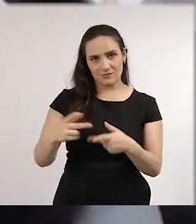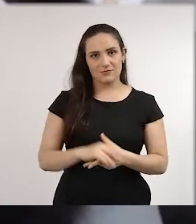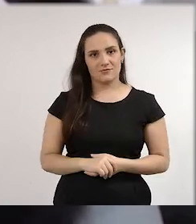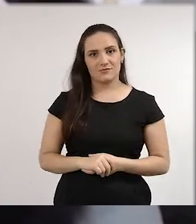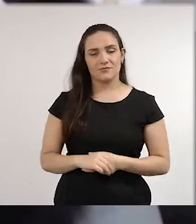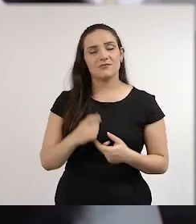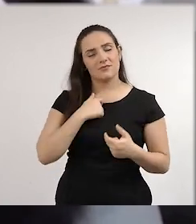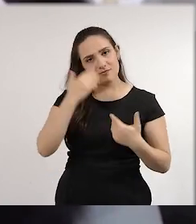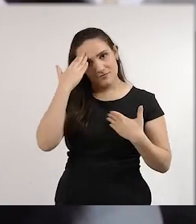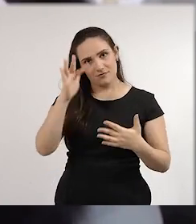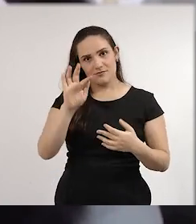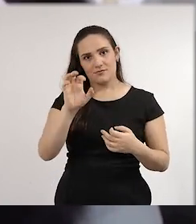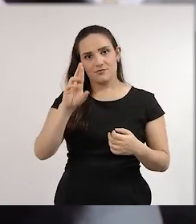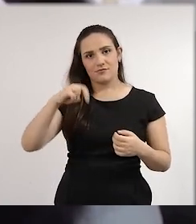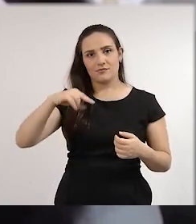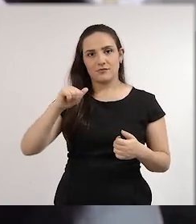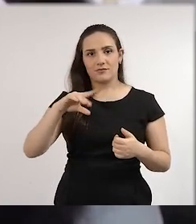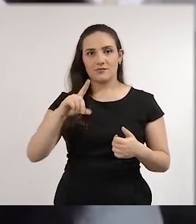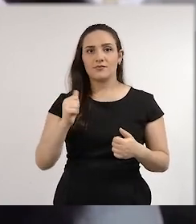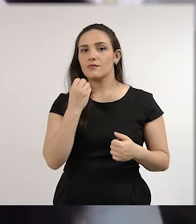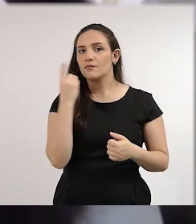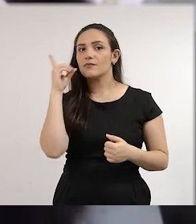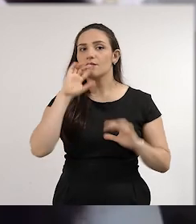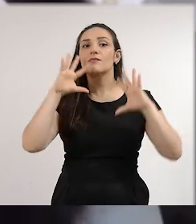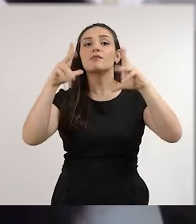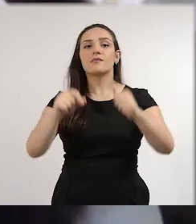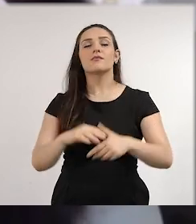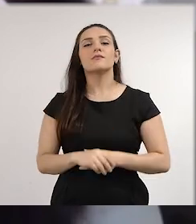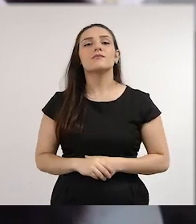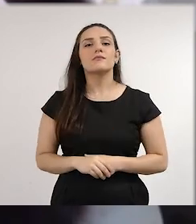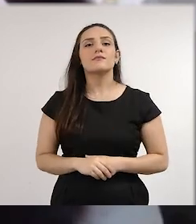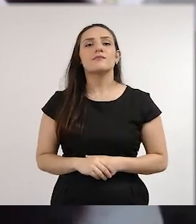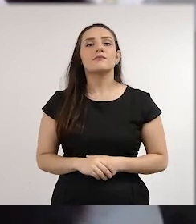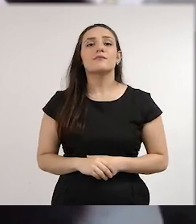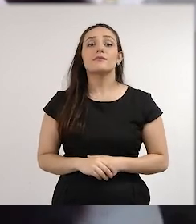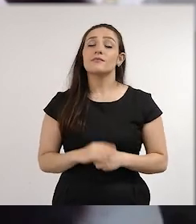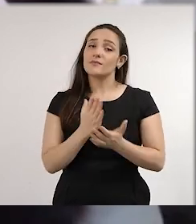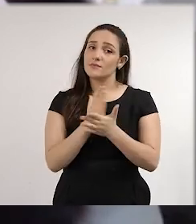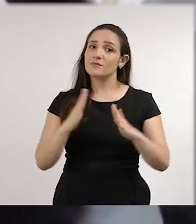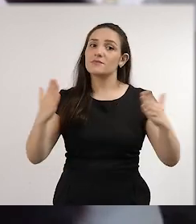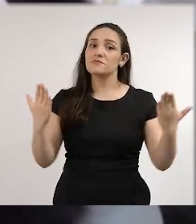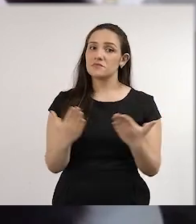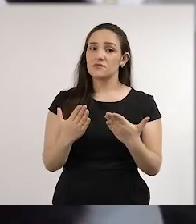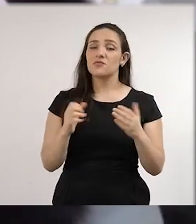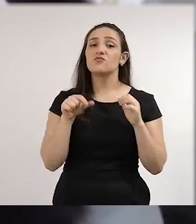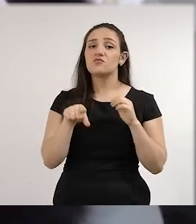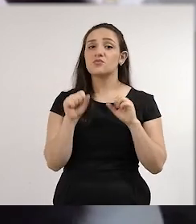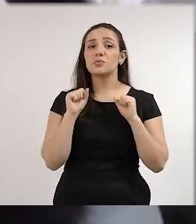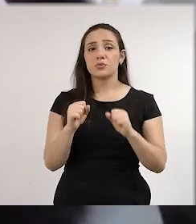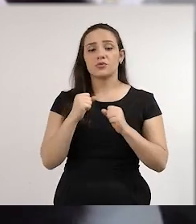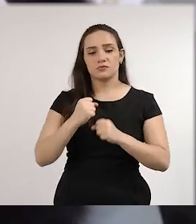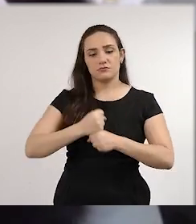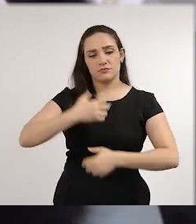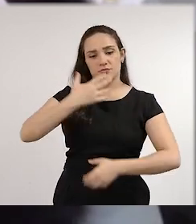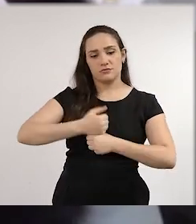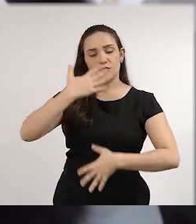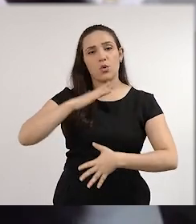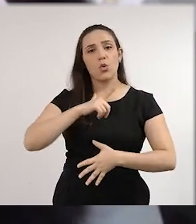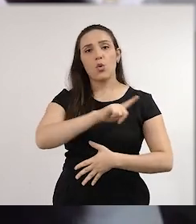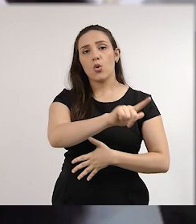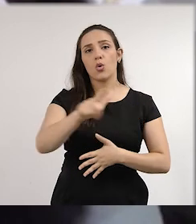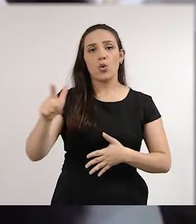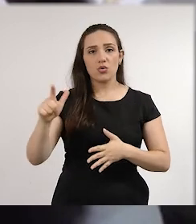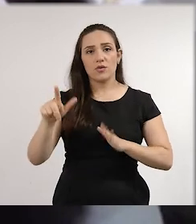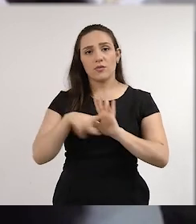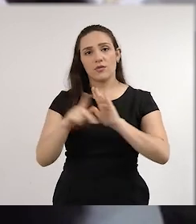Obrigada, Fernanda. Bom dia a todos. Obrigada, o Juventude em Pauta fica por aqui. Você tem acesso a esse e outros programas da